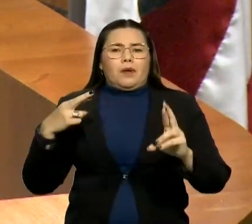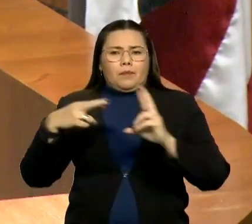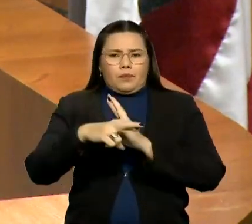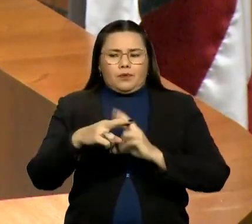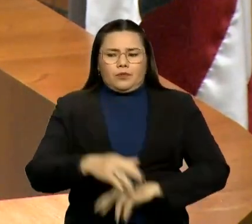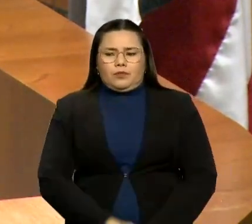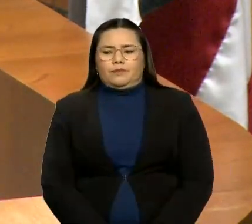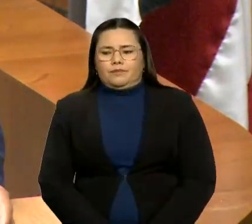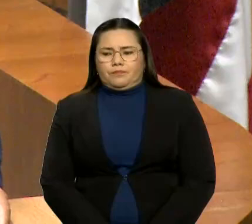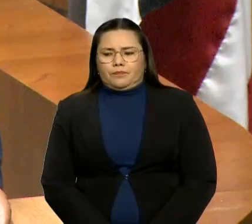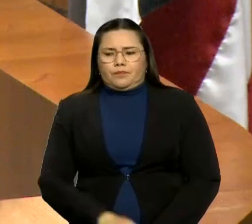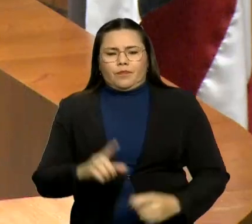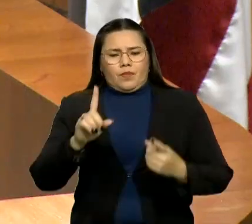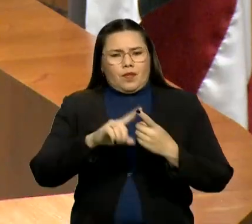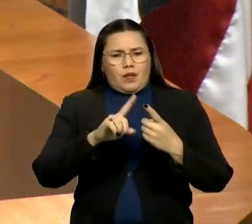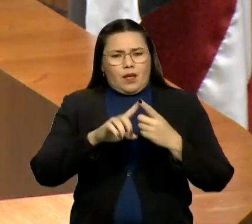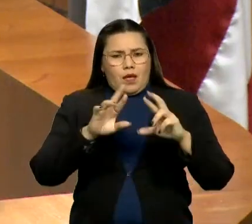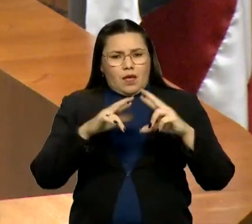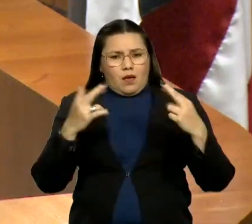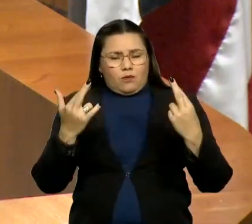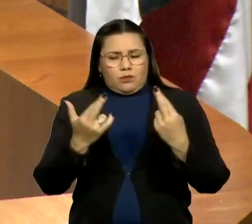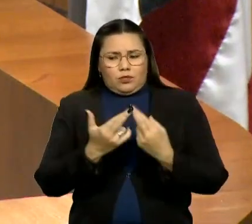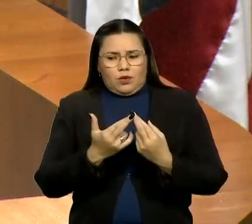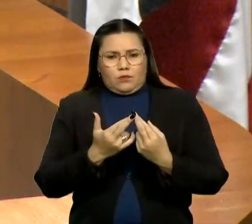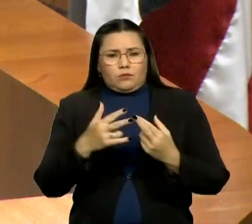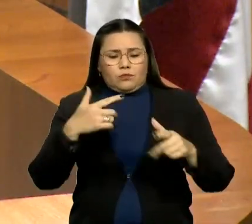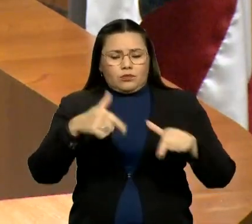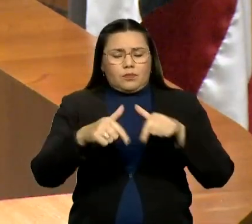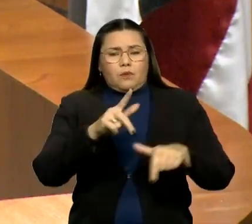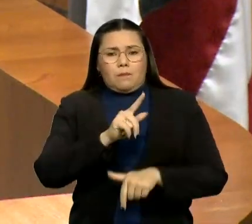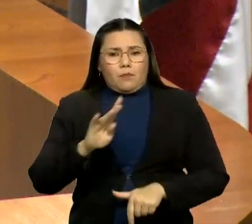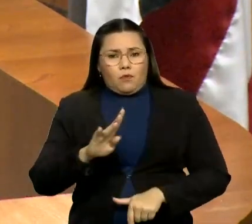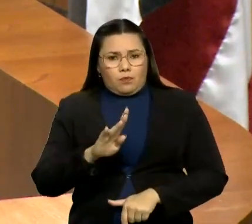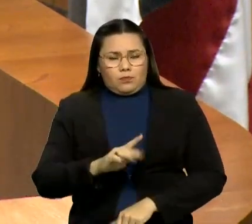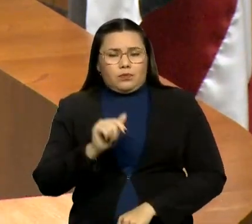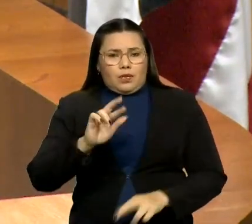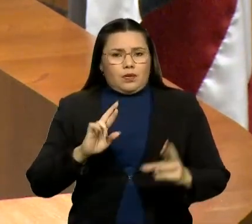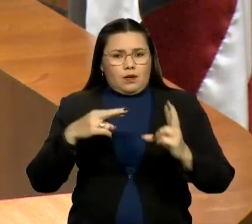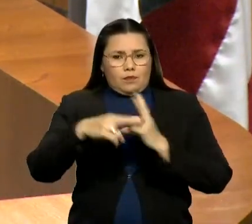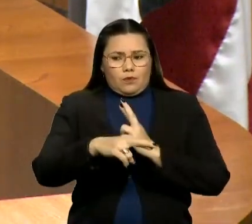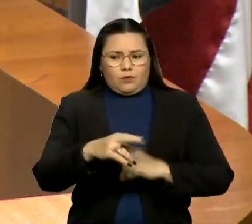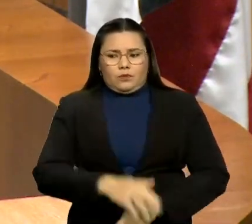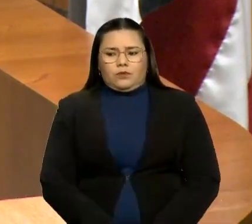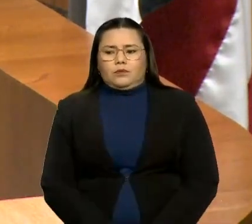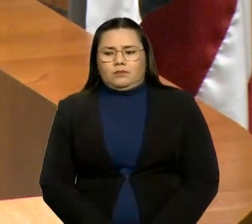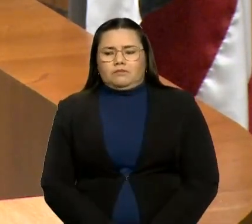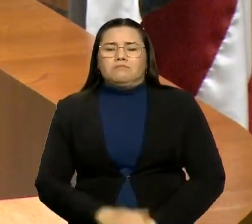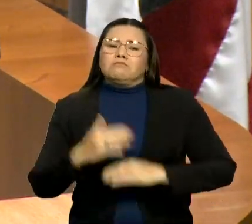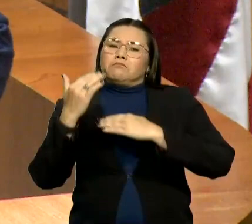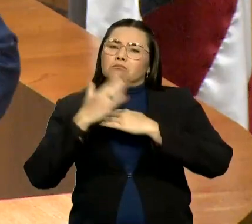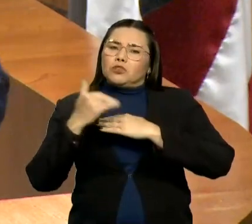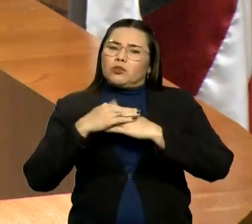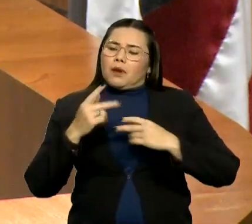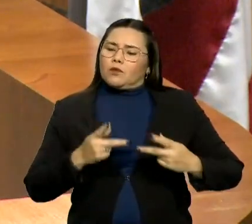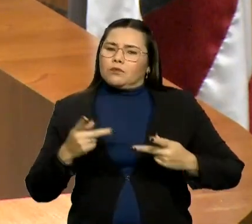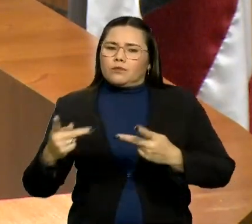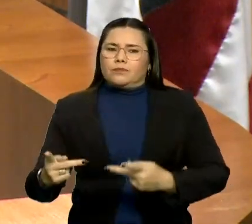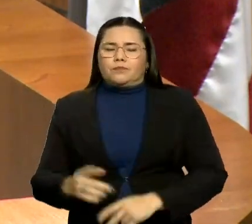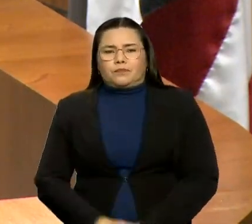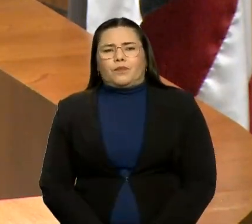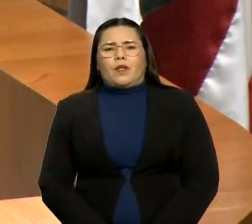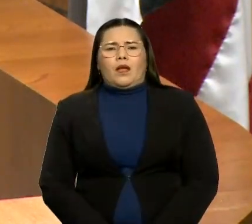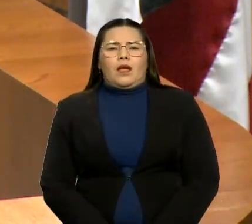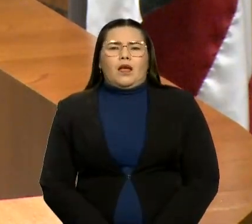servidores públicos do município da Raposa. A convite dos funcionários, a convite dos servidores, estivemos na reunião das 14 até as 15